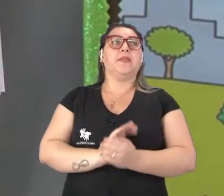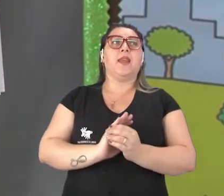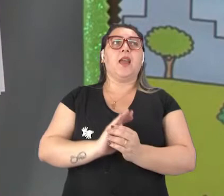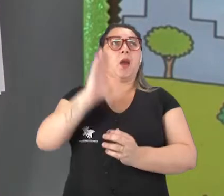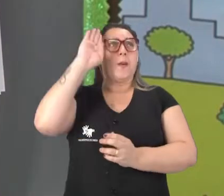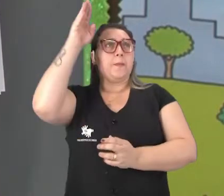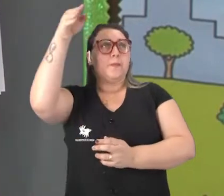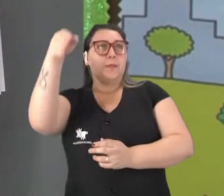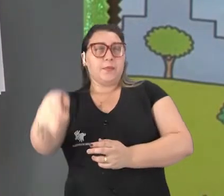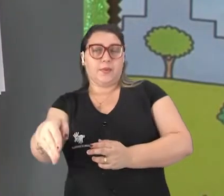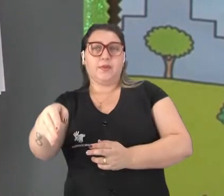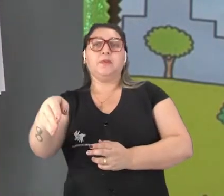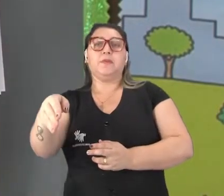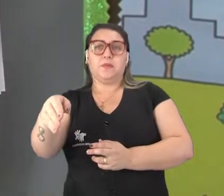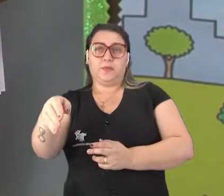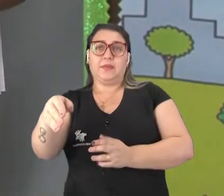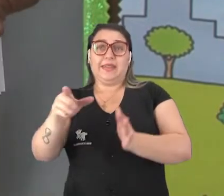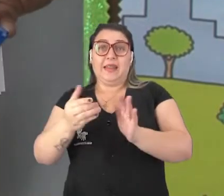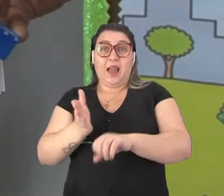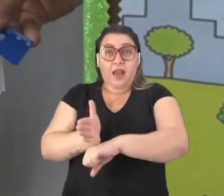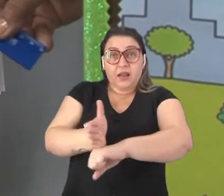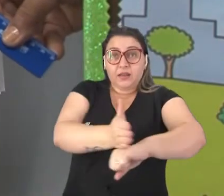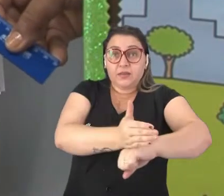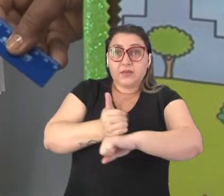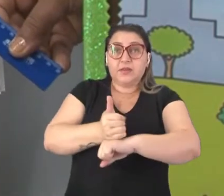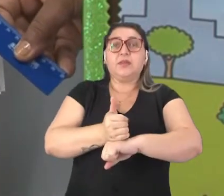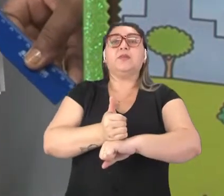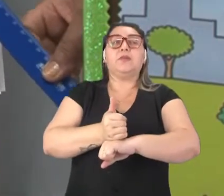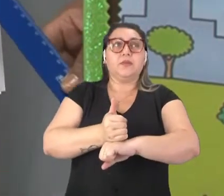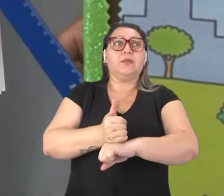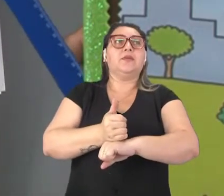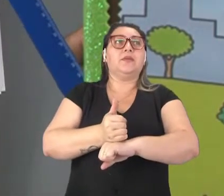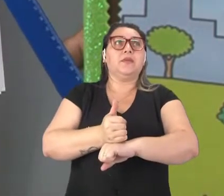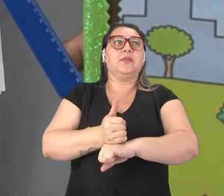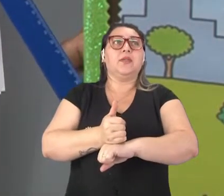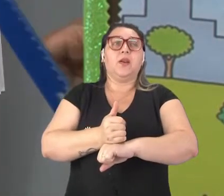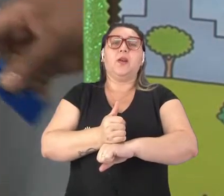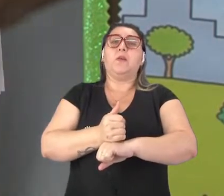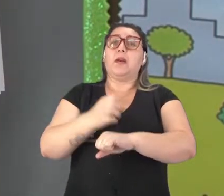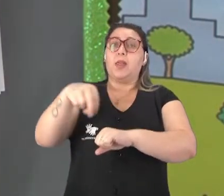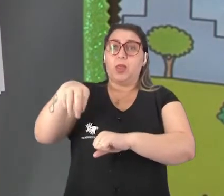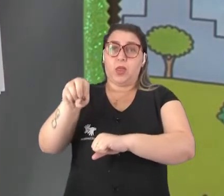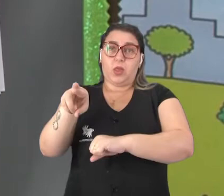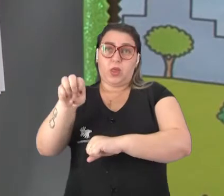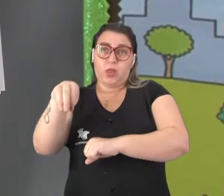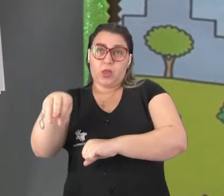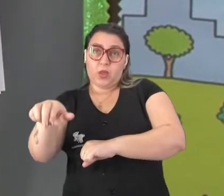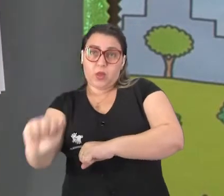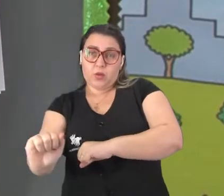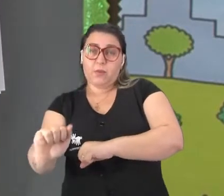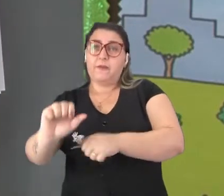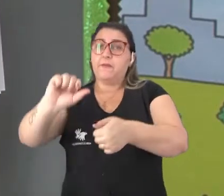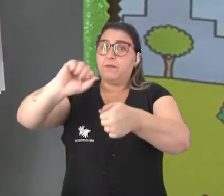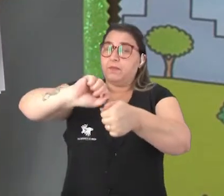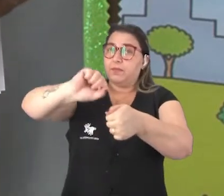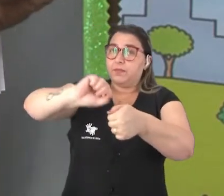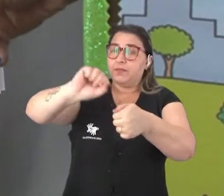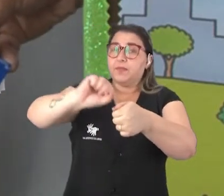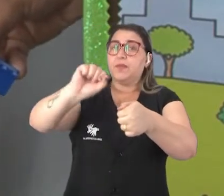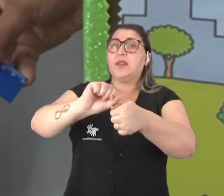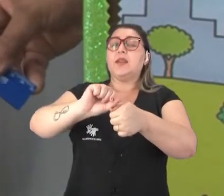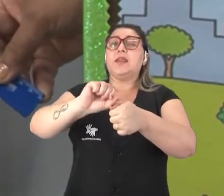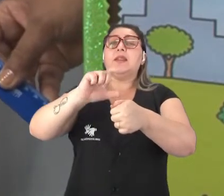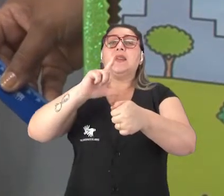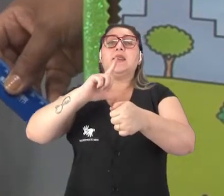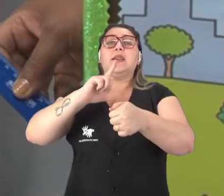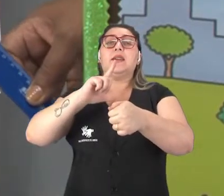Lei é um princípio, um preceito, uma norma criada para